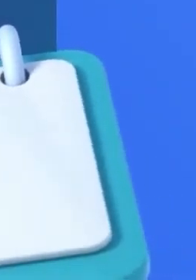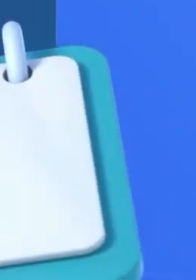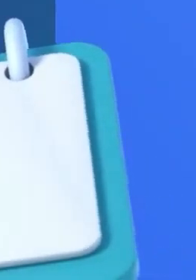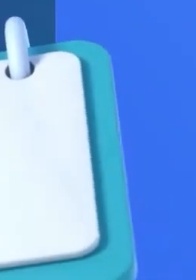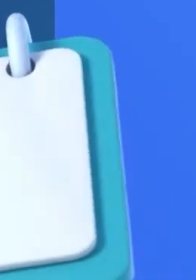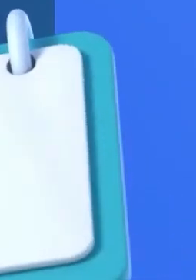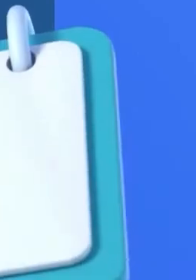mais